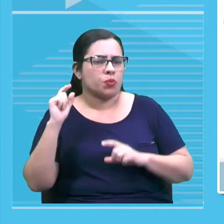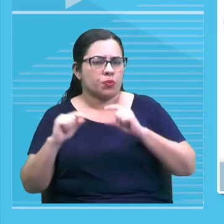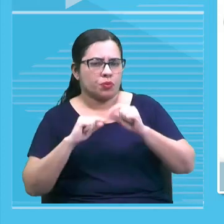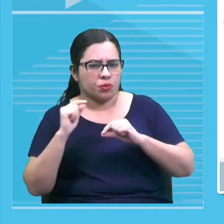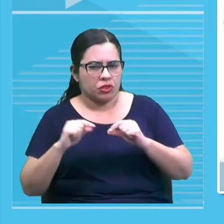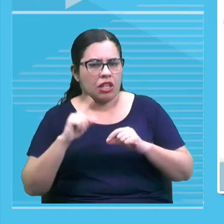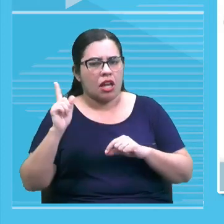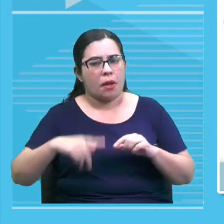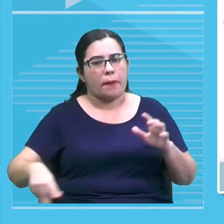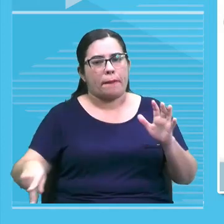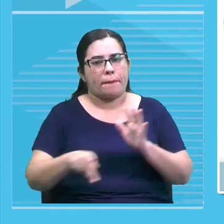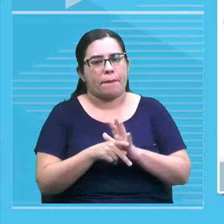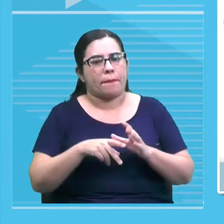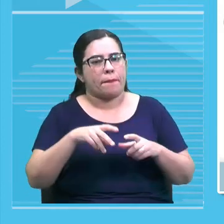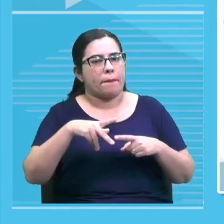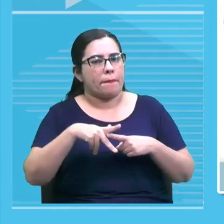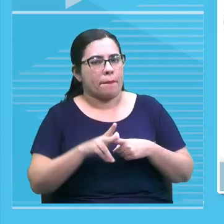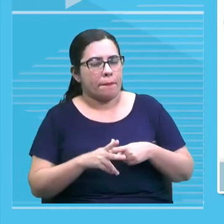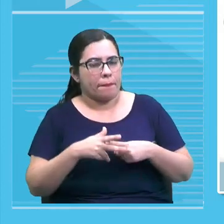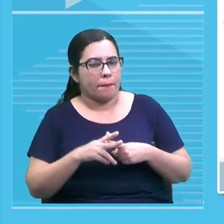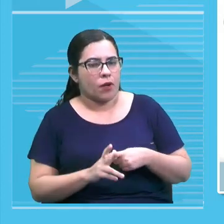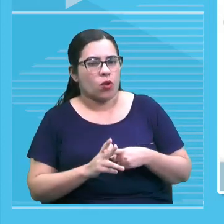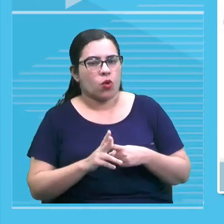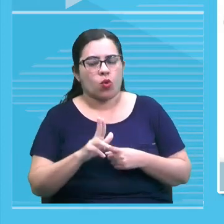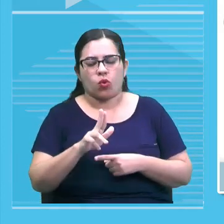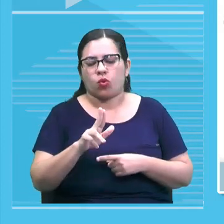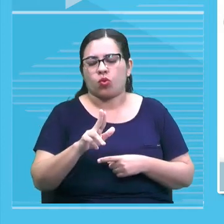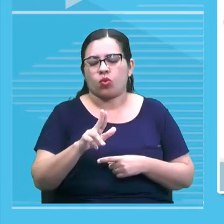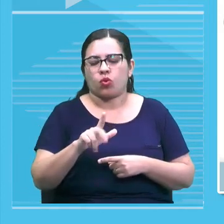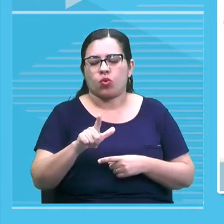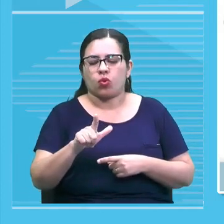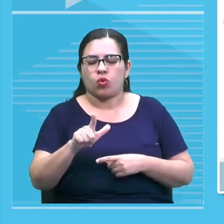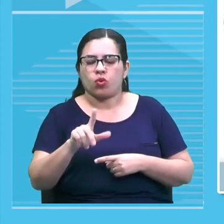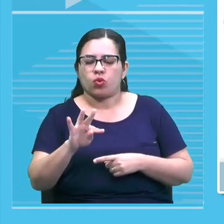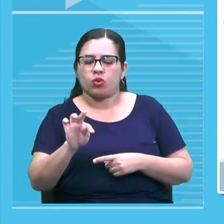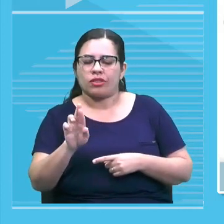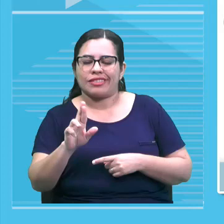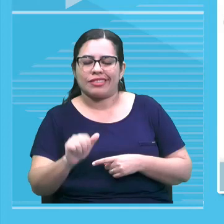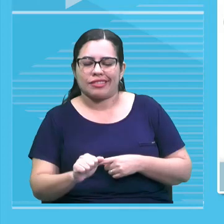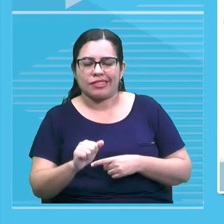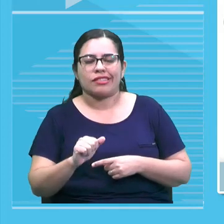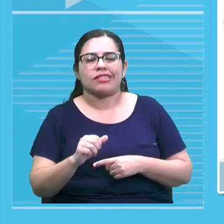mecânica então ultrassom também será